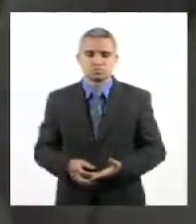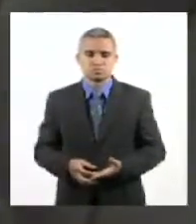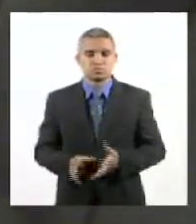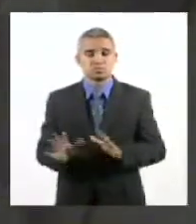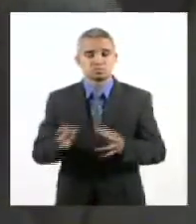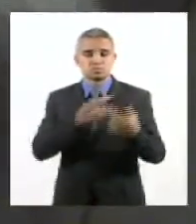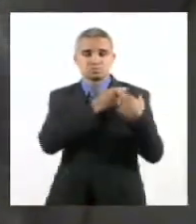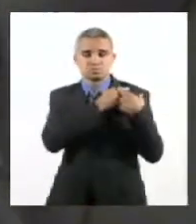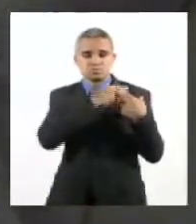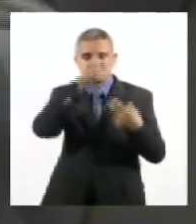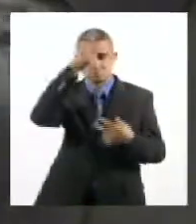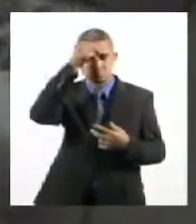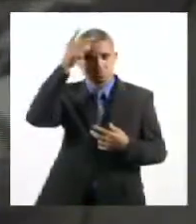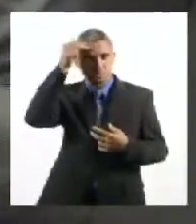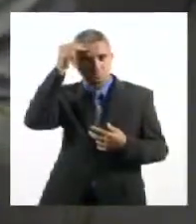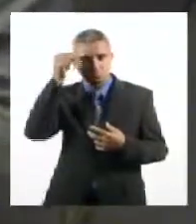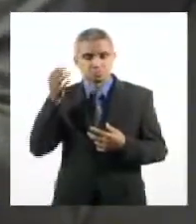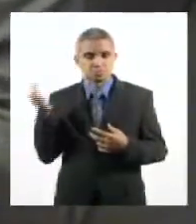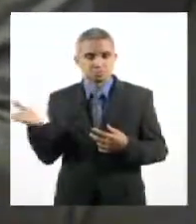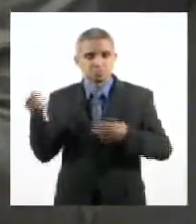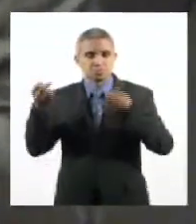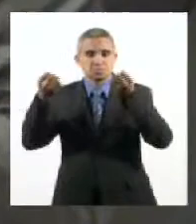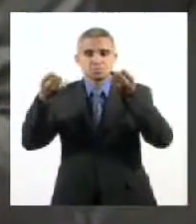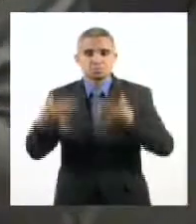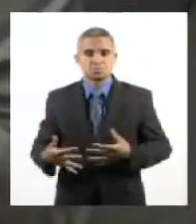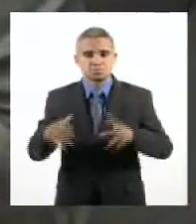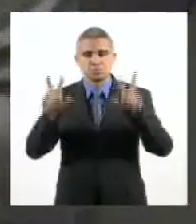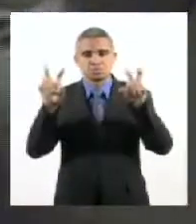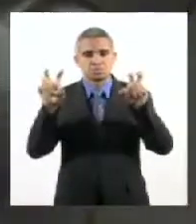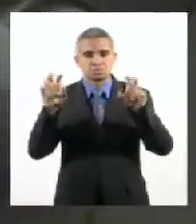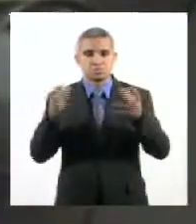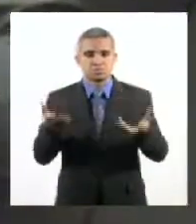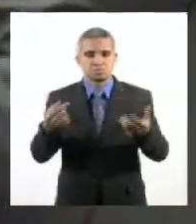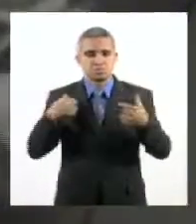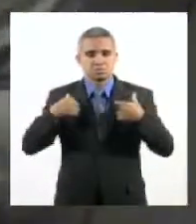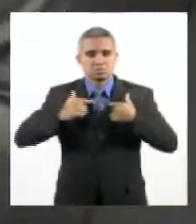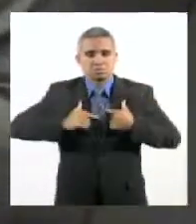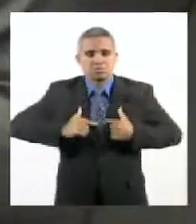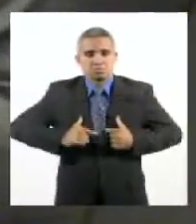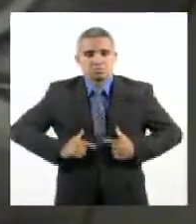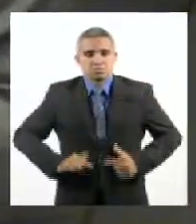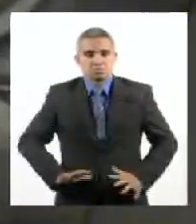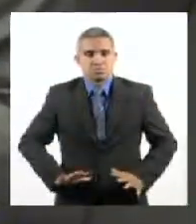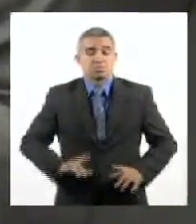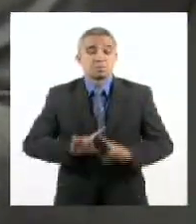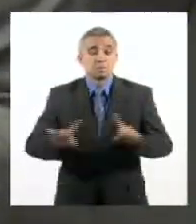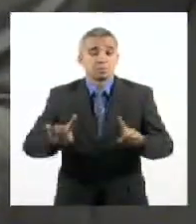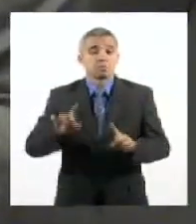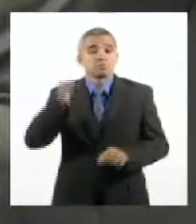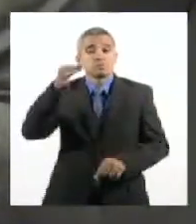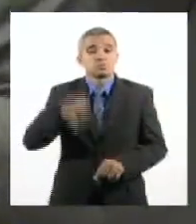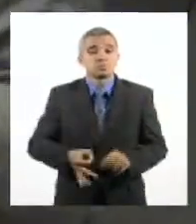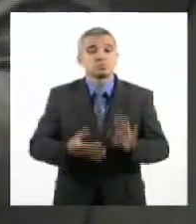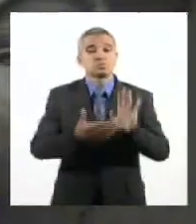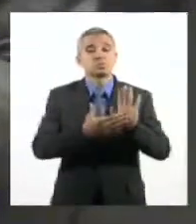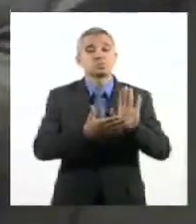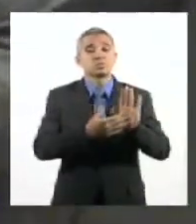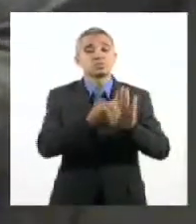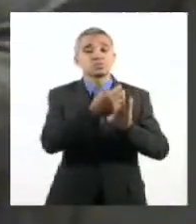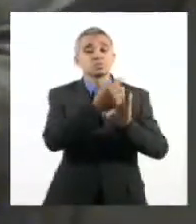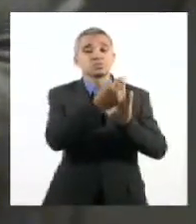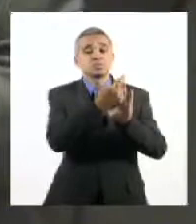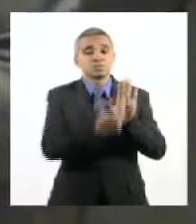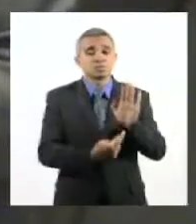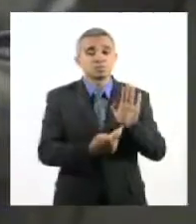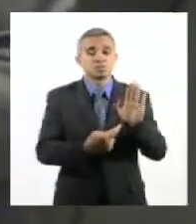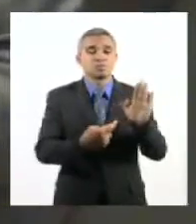prefeito ou prefeita da época esclarecimento sobre esse assunto, mas o certo é que o Ministério está exigindo esse recurso. O que mais